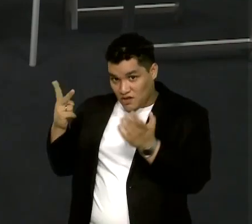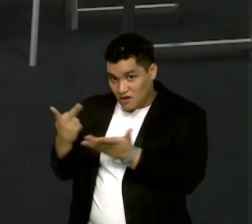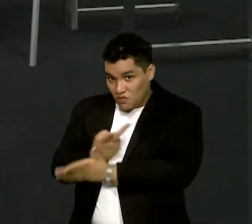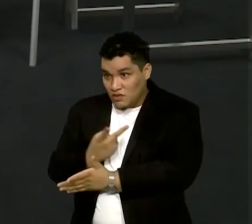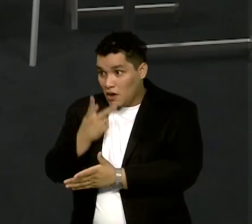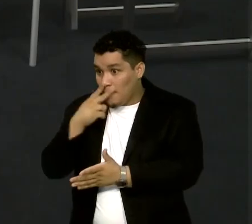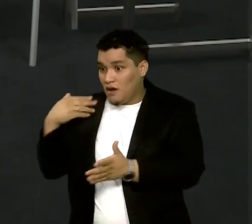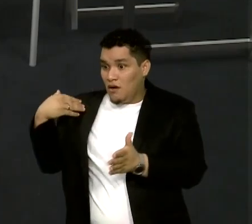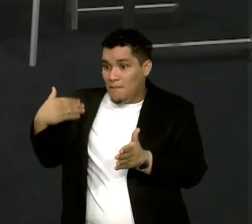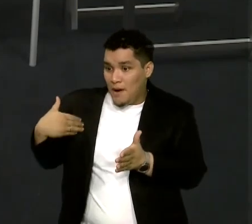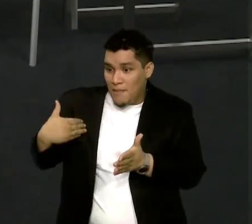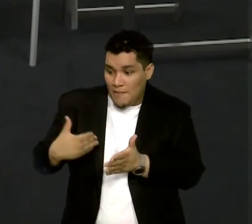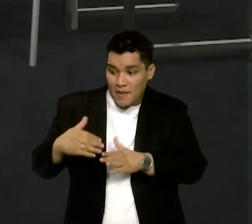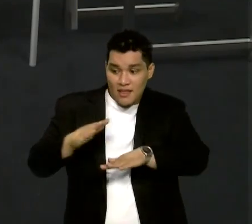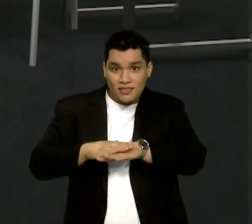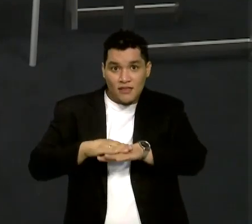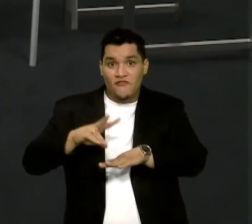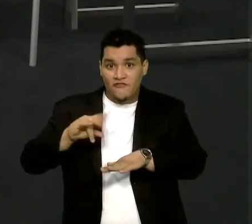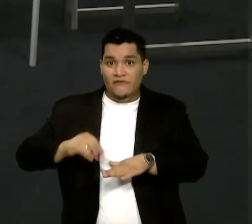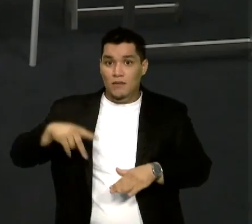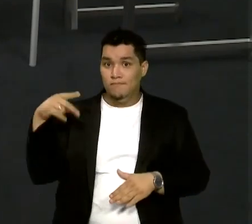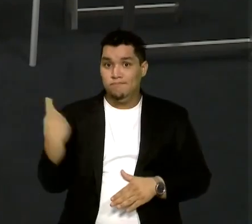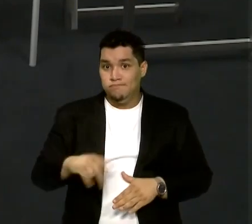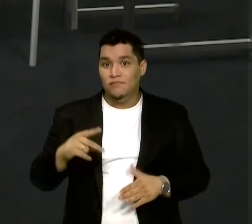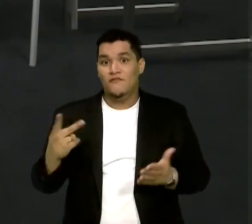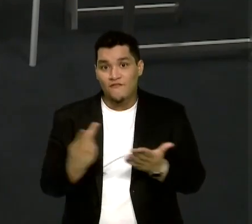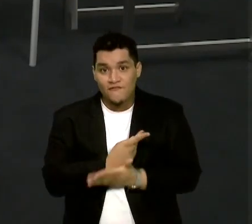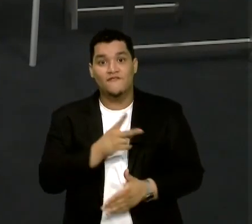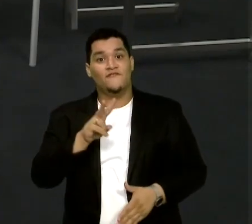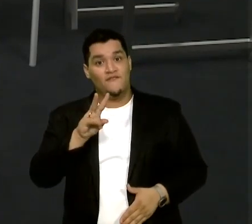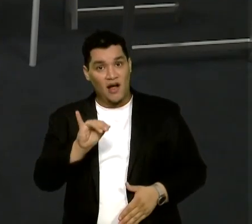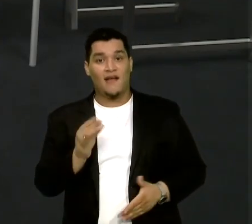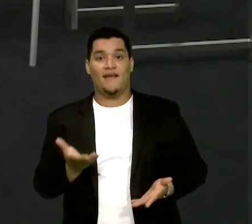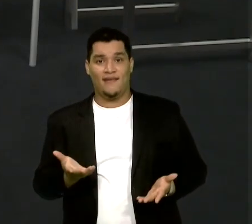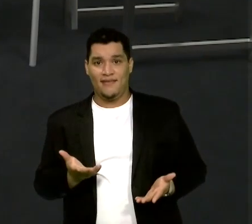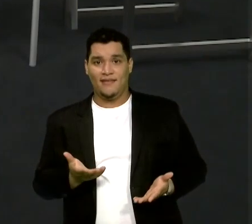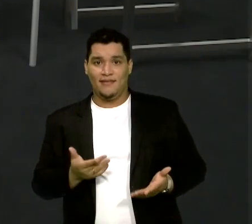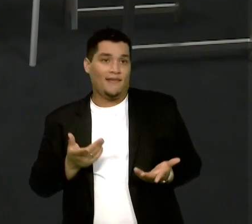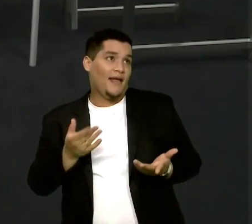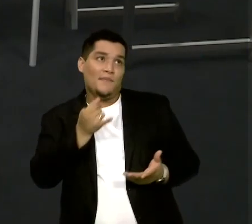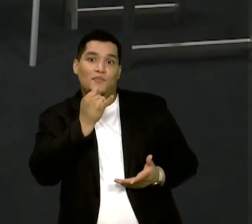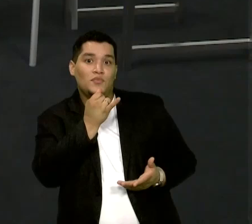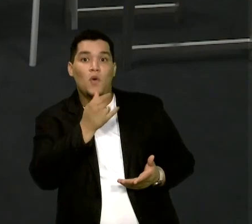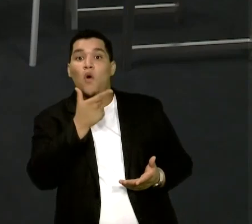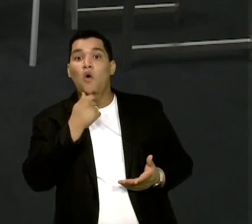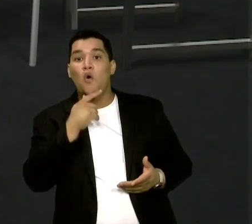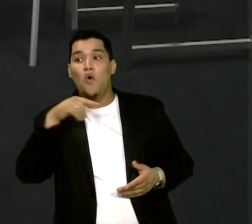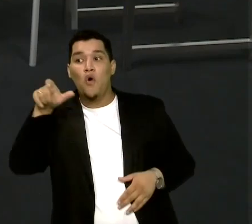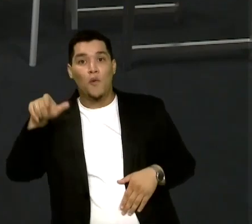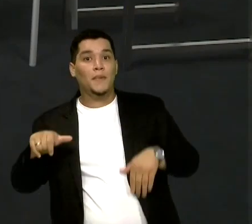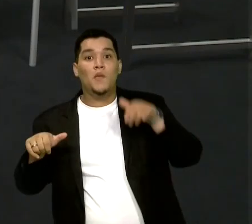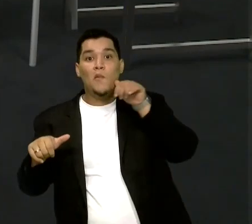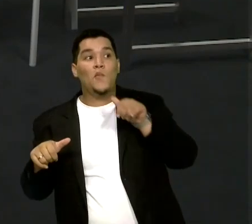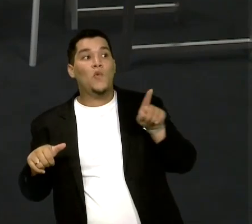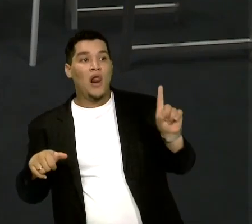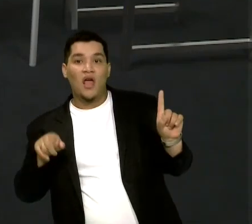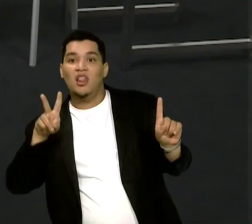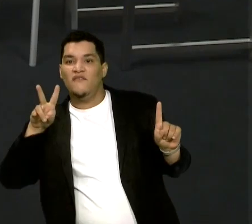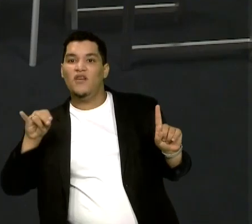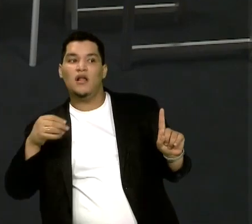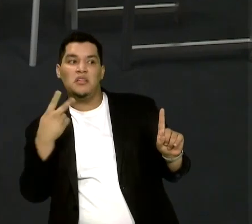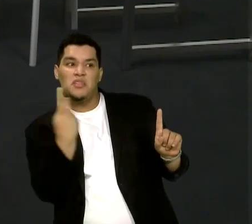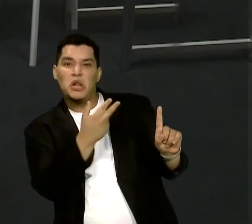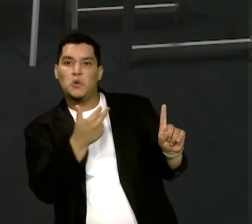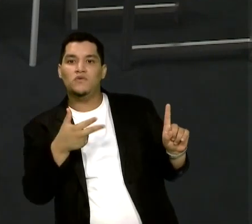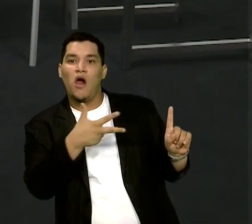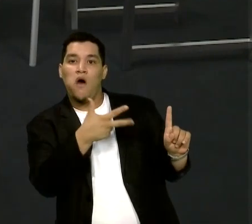psicológica. E aquela violência... financeira. Exatamente. E aí, a violência psicológica, assim, a gente fala assim, a partir de vários